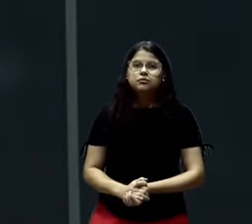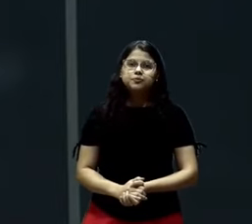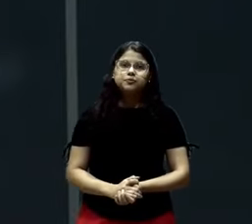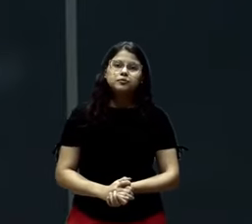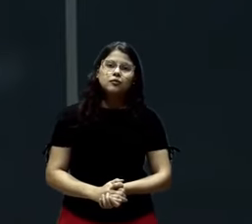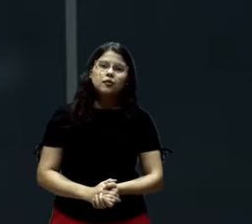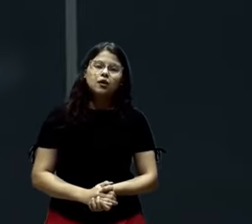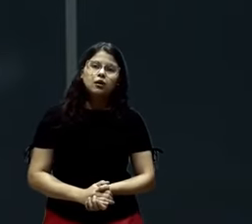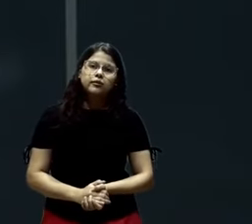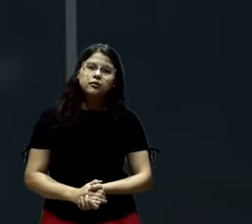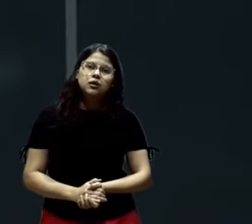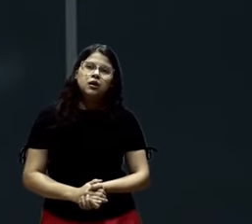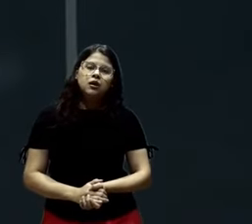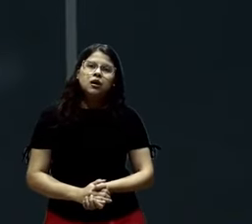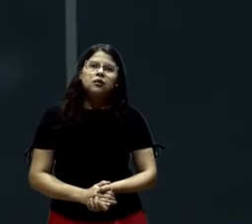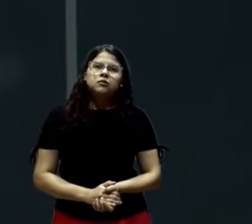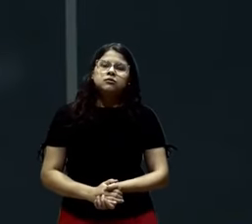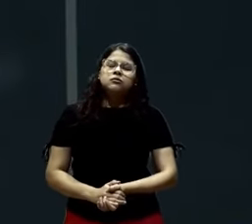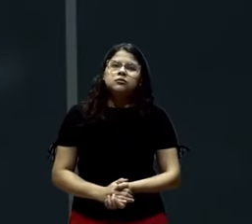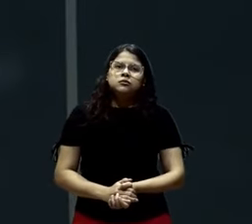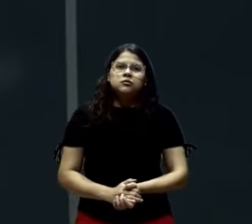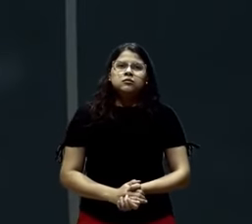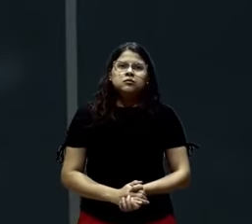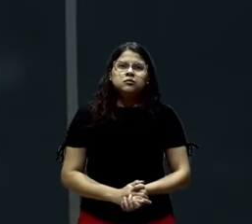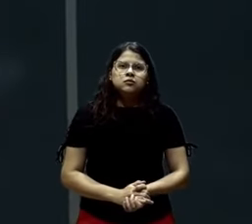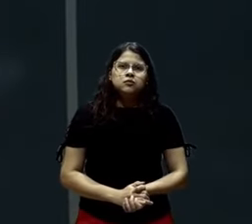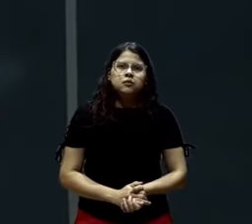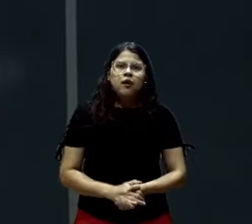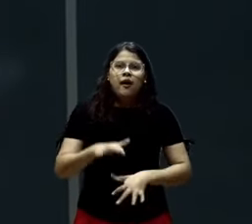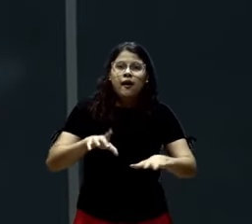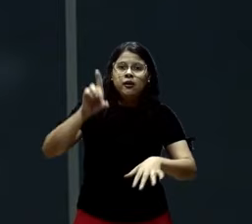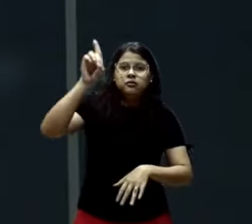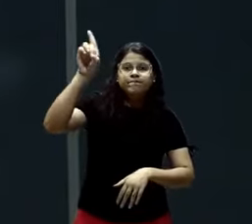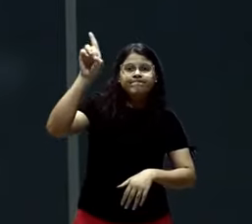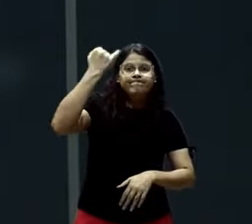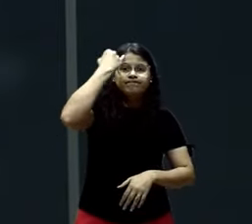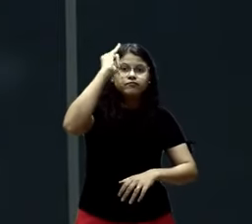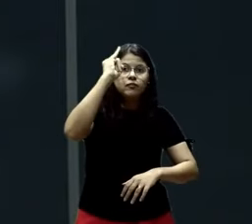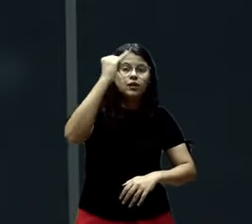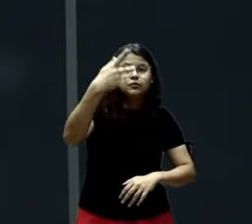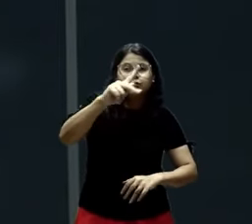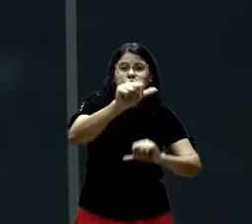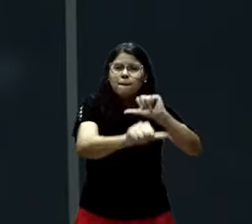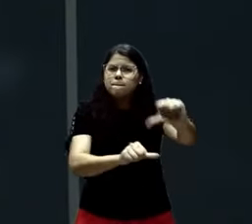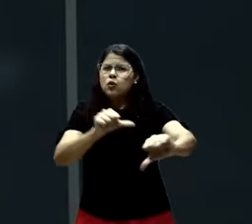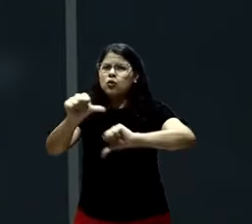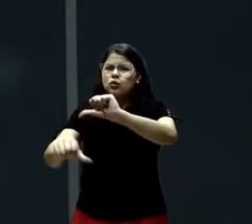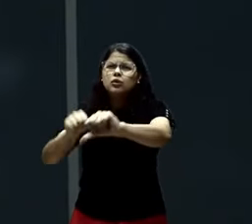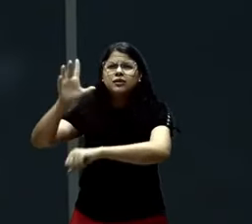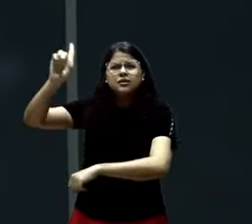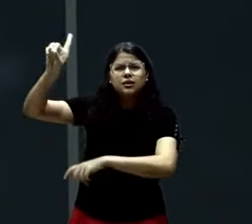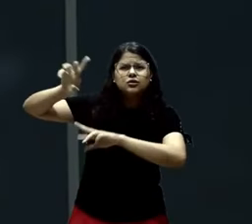Deus te coloca ali. Aquilo Deus fecha. Aquilo Deus abre. Você nem imaginava,